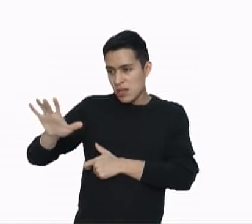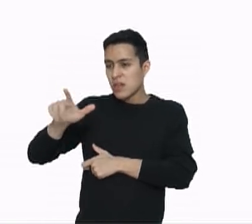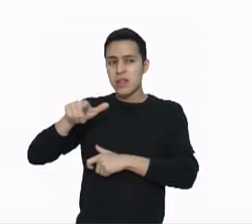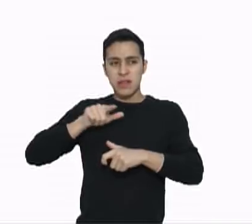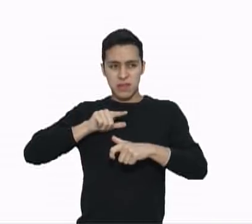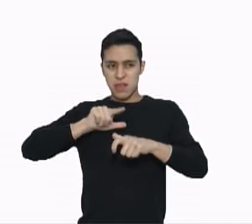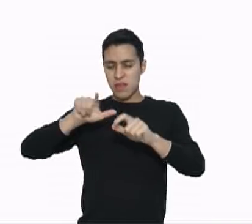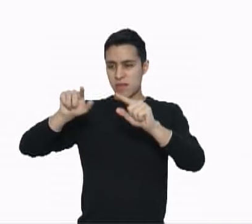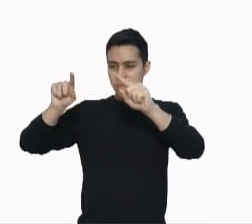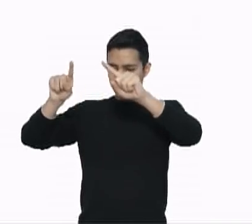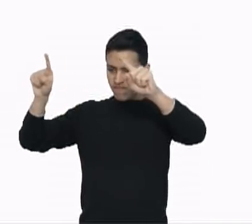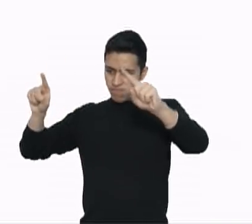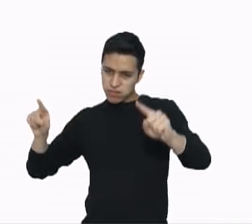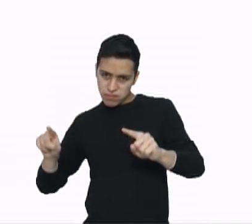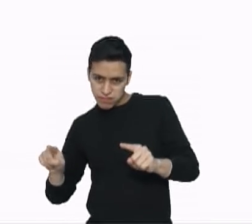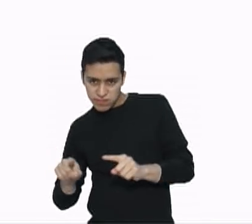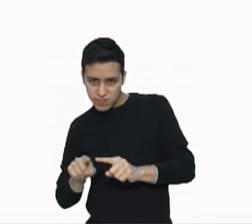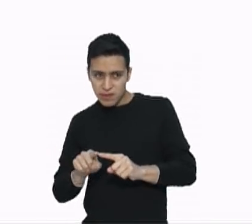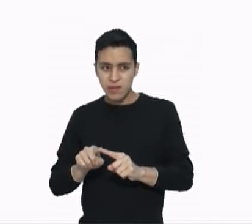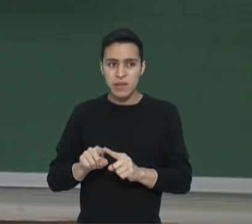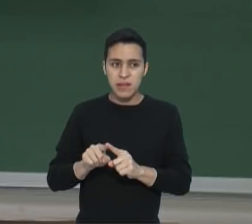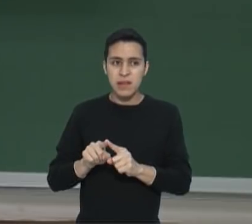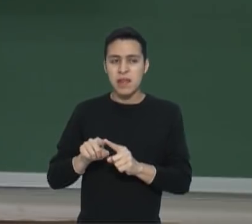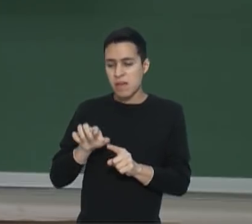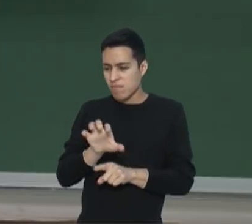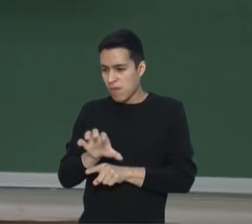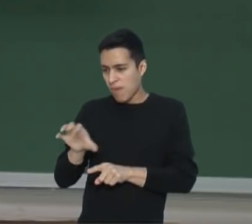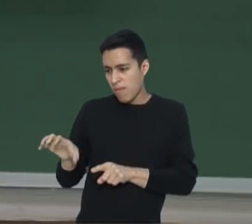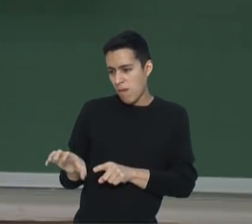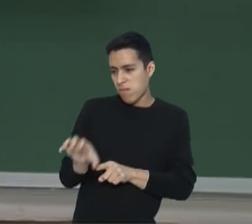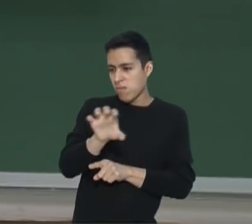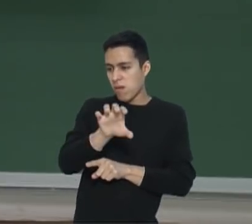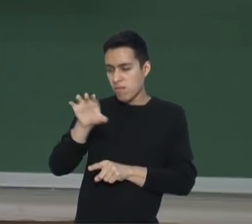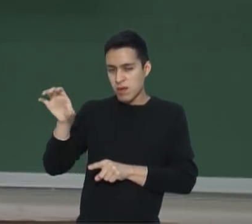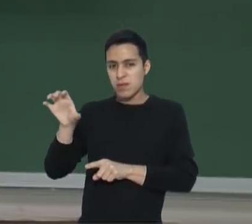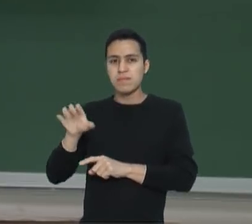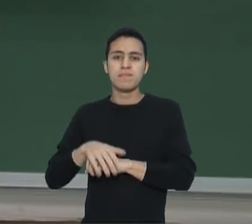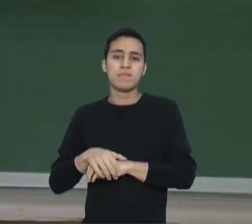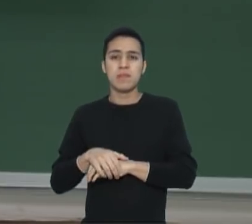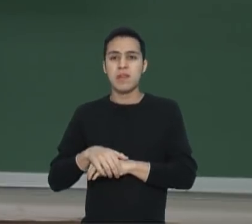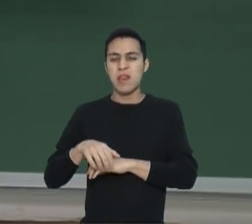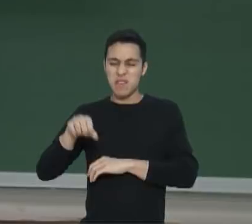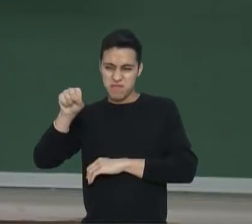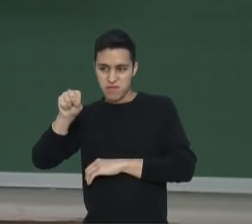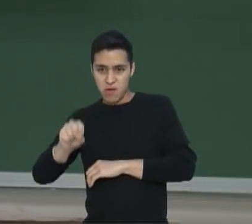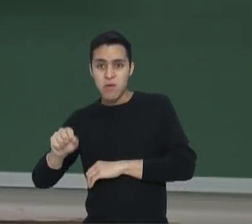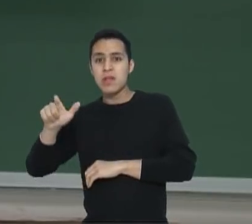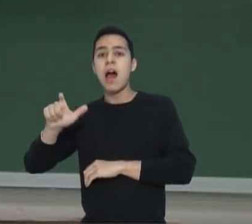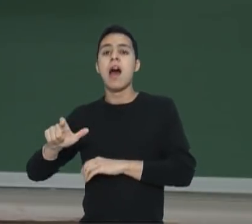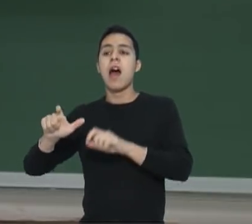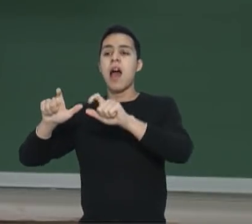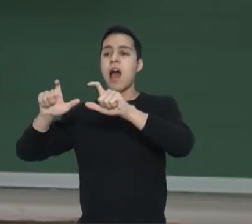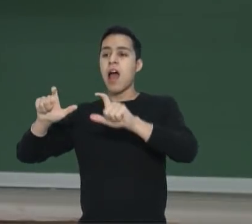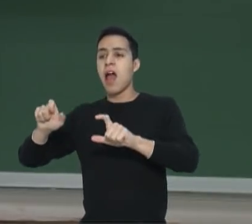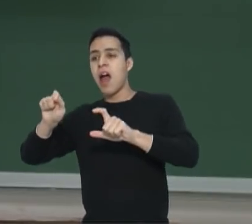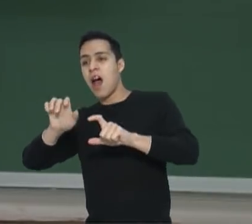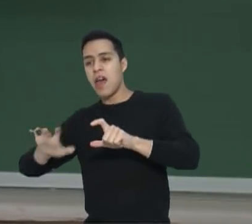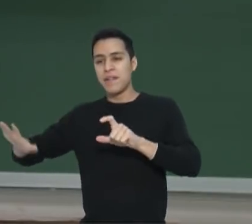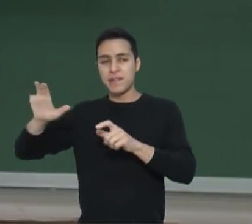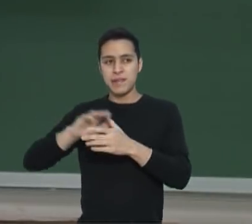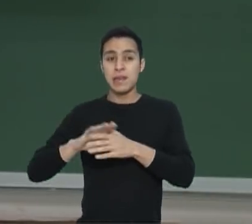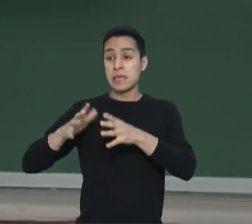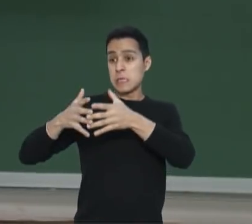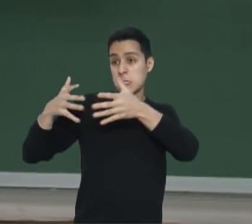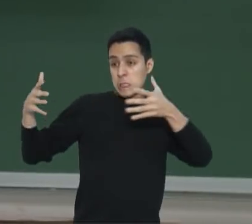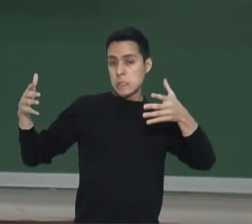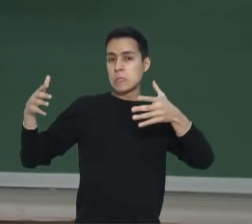relevo, o chamado subcontinente, né, ao sul da Ásia, e nesse grande